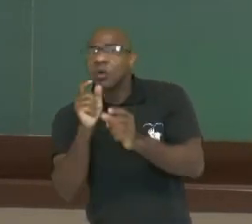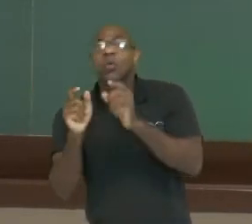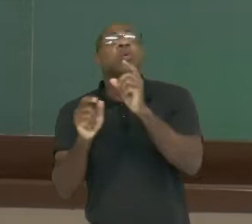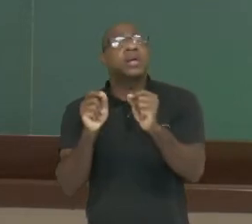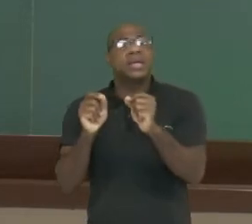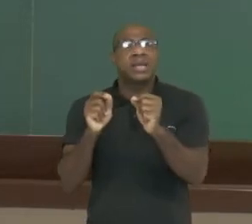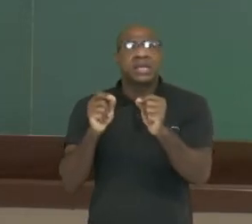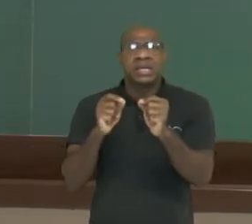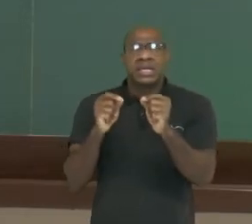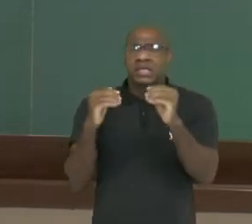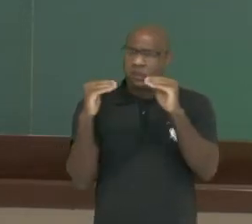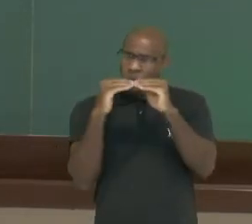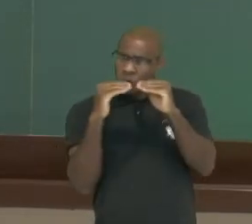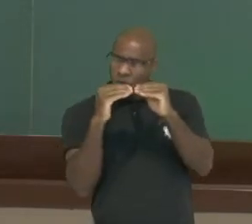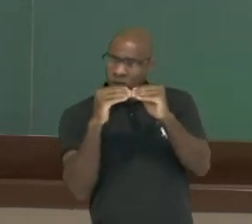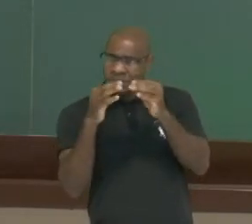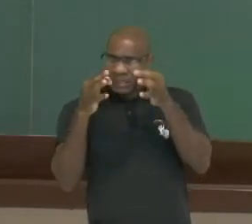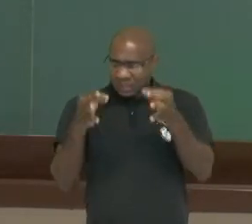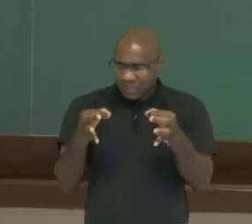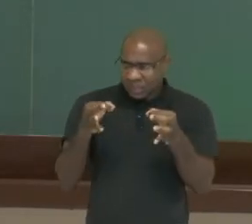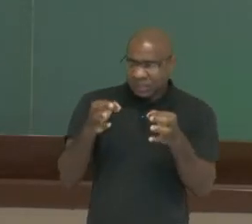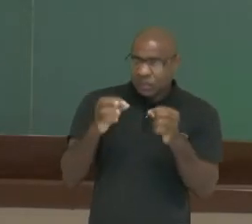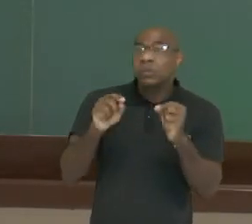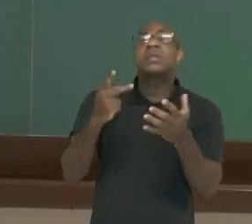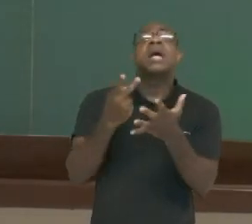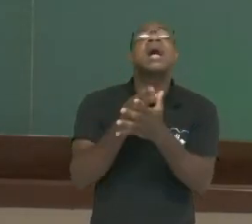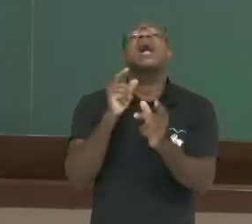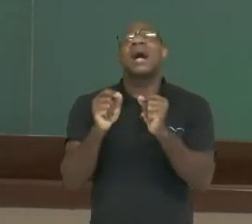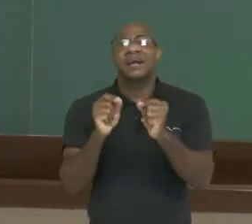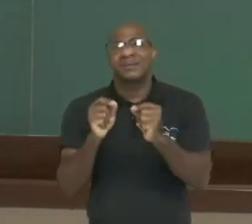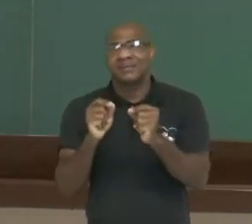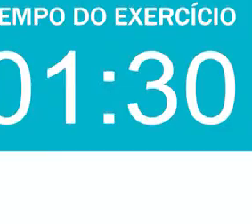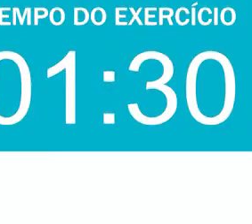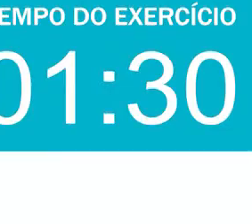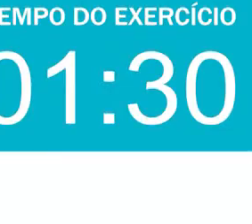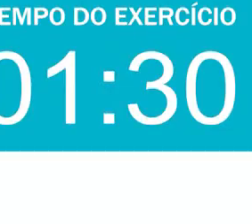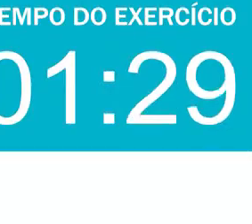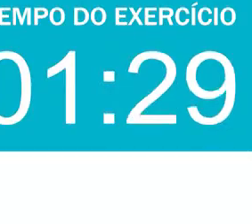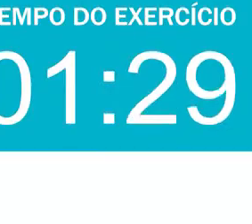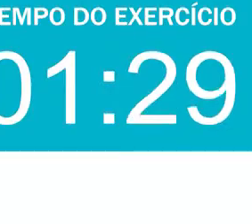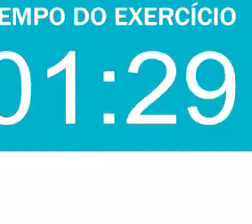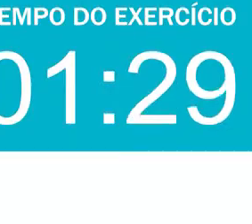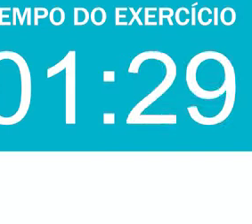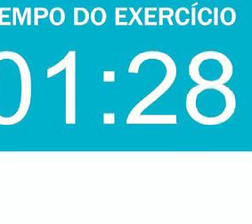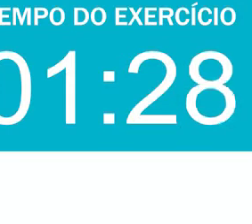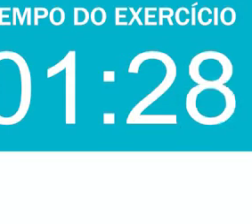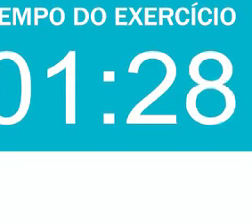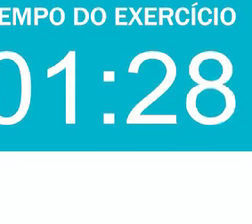se houver, hein? Eu fico aqui, você fica aí, eu já volto, hein? Vai lá, vai!